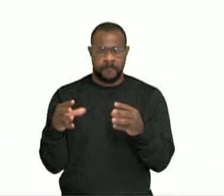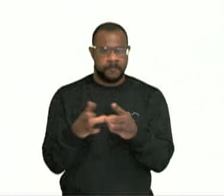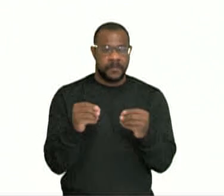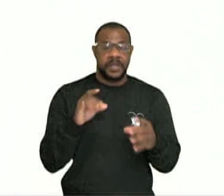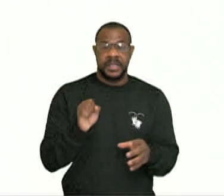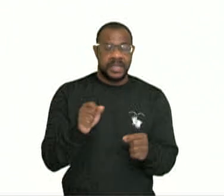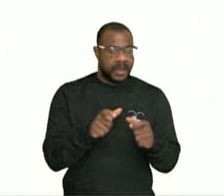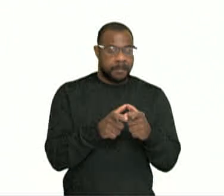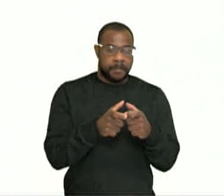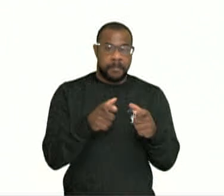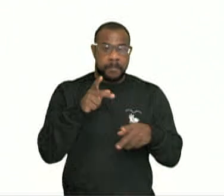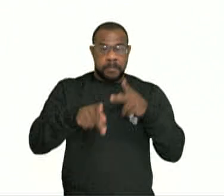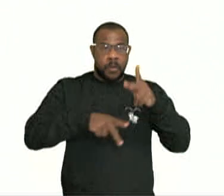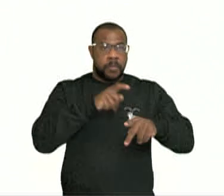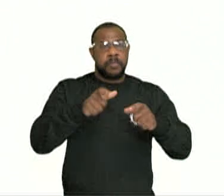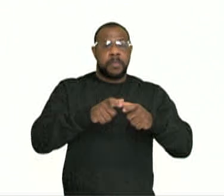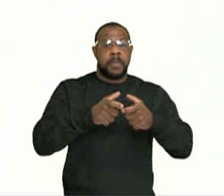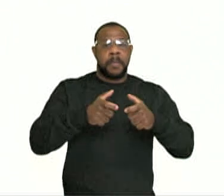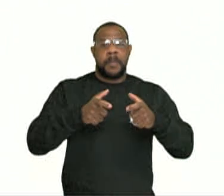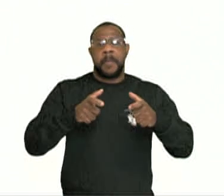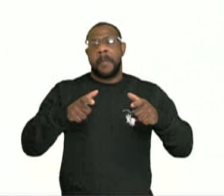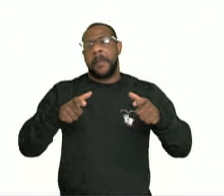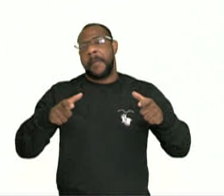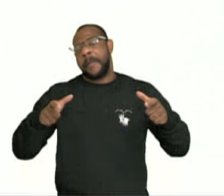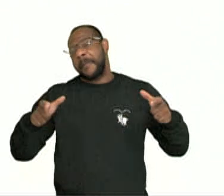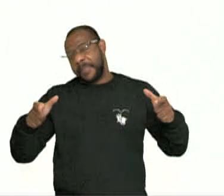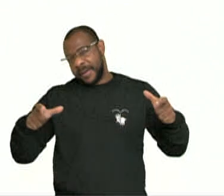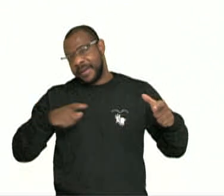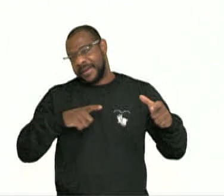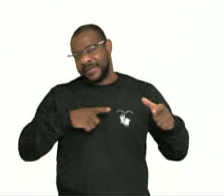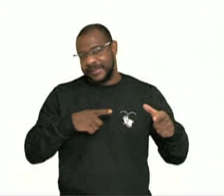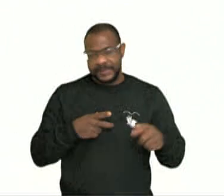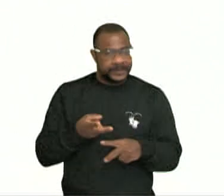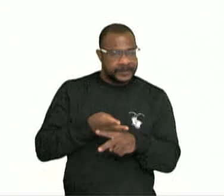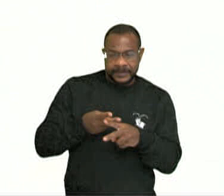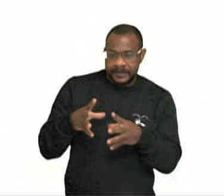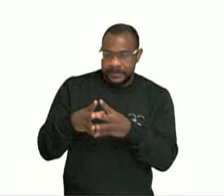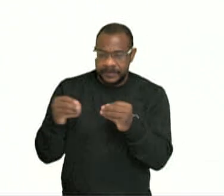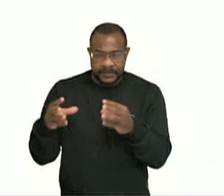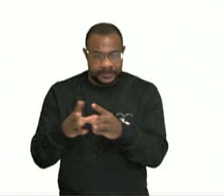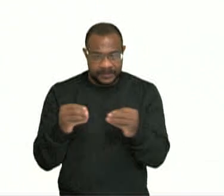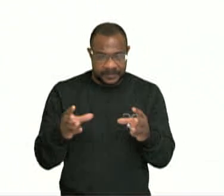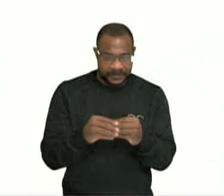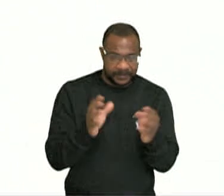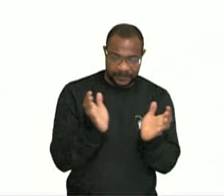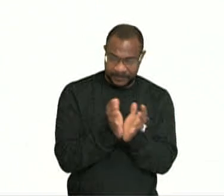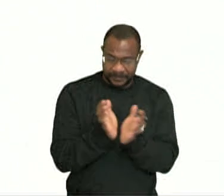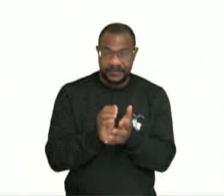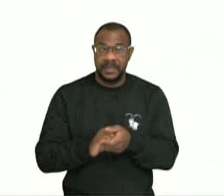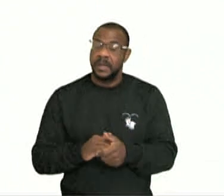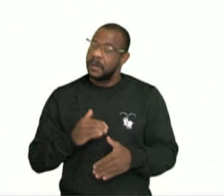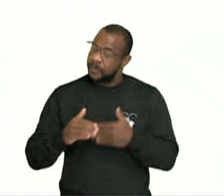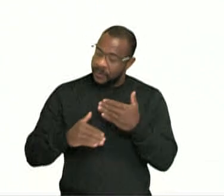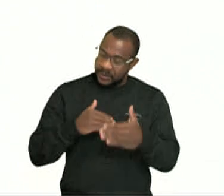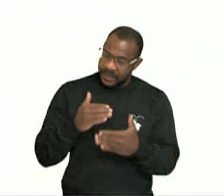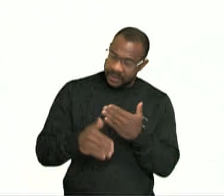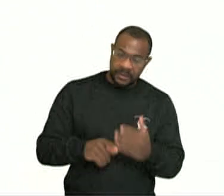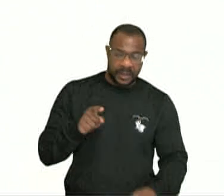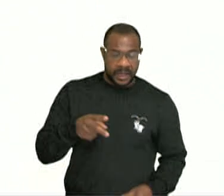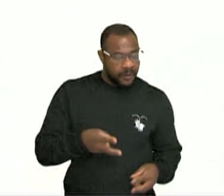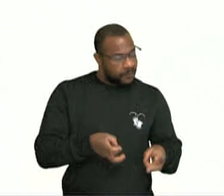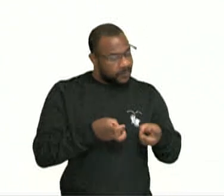decresce a ponto de situá-la em condição de extinção. Tal processo é fruto da